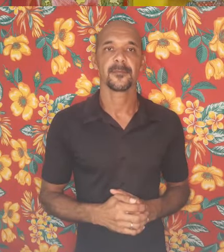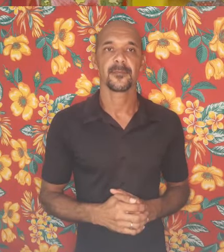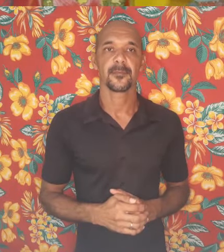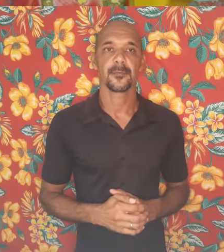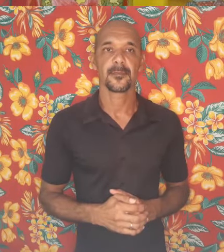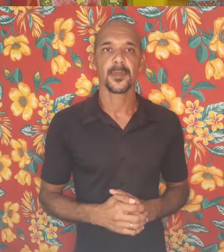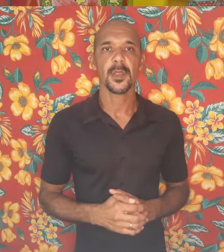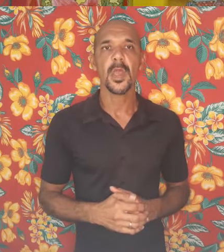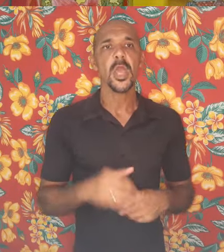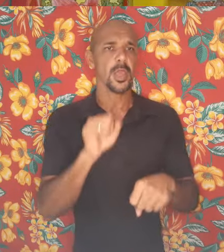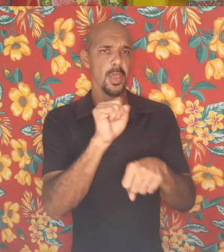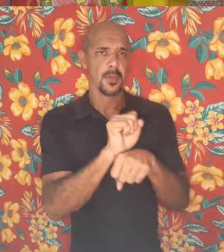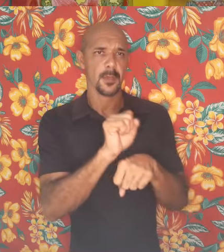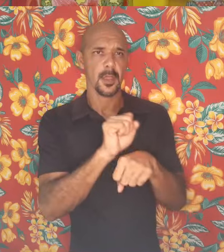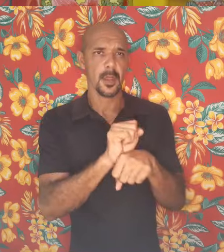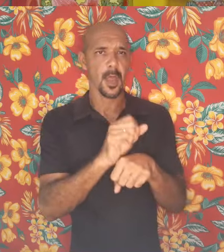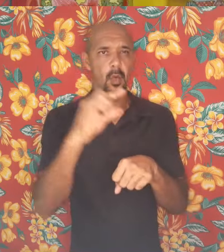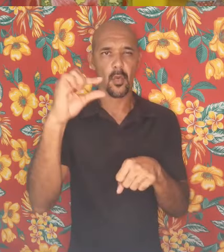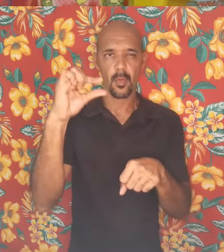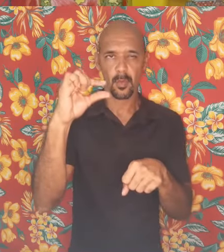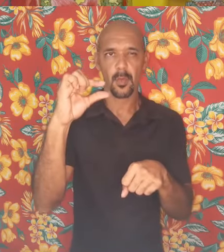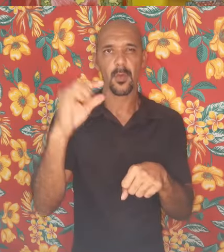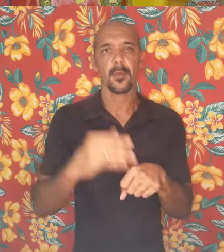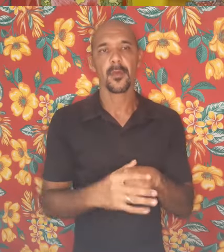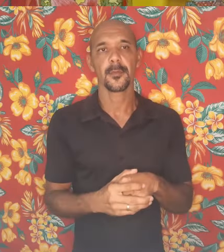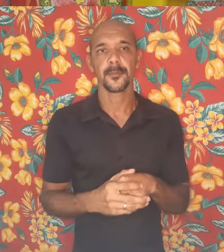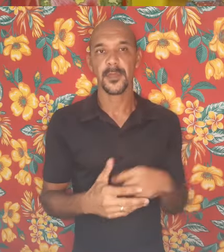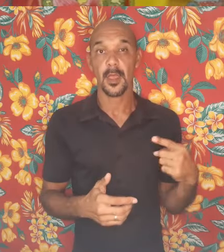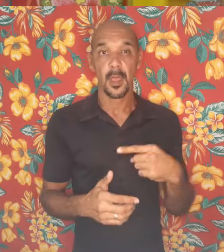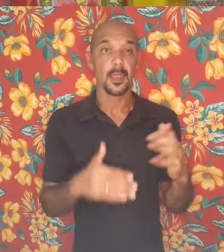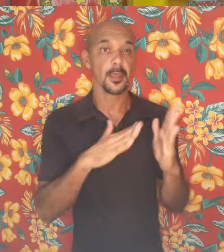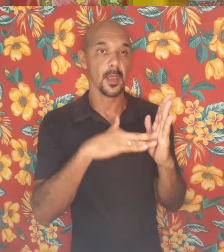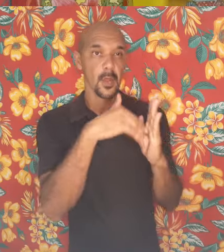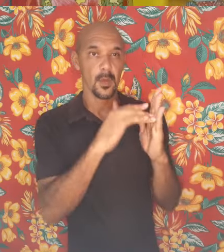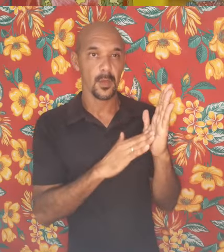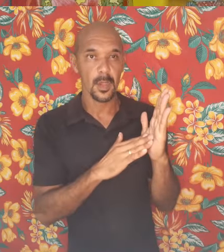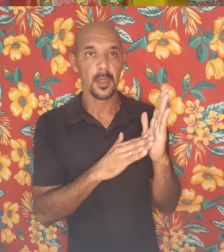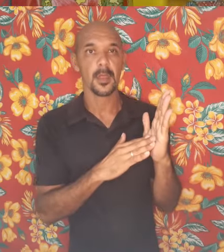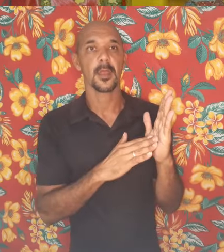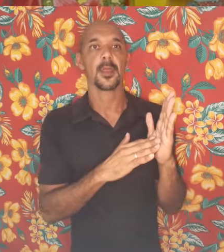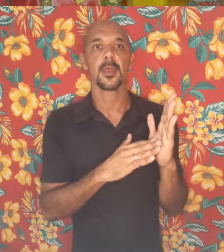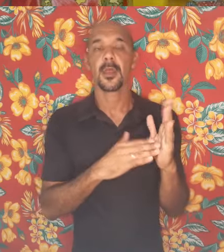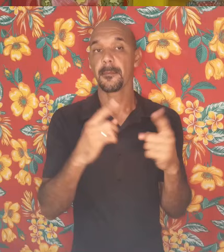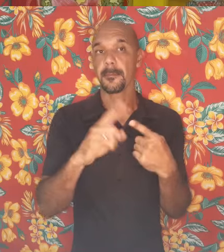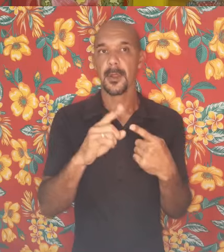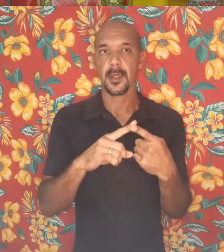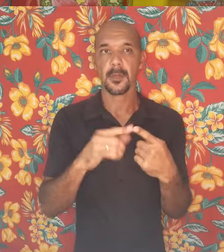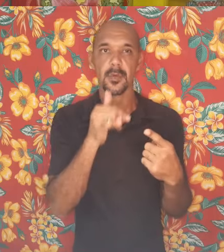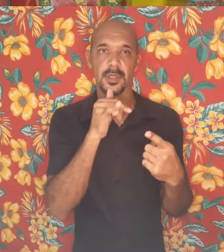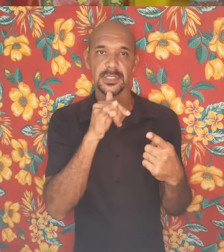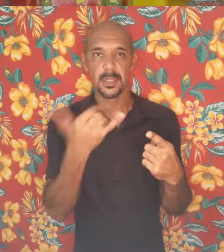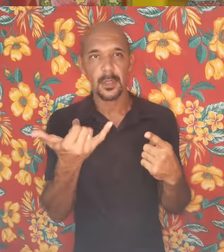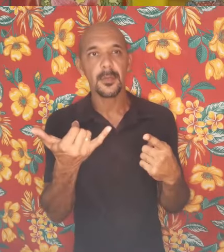E aguardar uns instantes. Por quê? A cola de isopor é uma cola de contato. Então ela